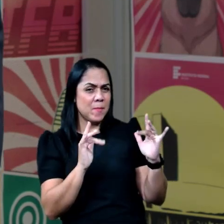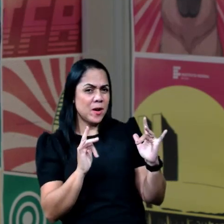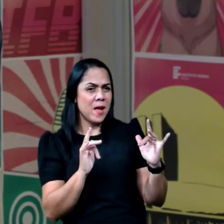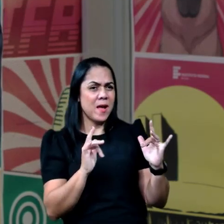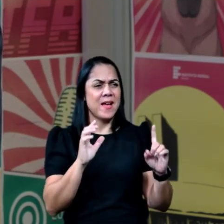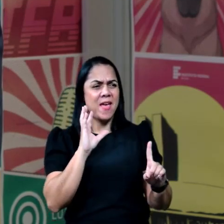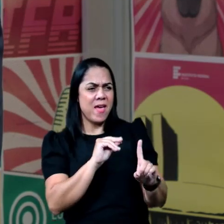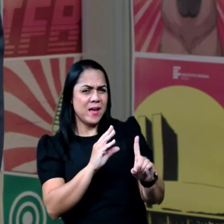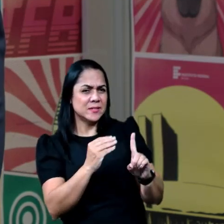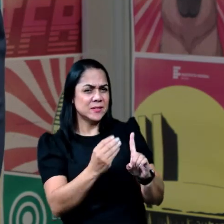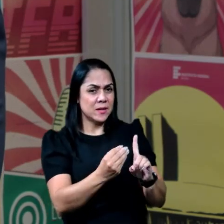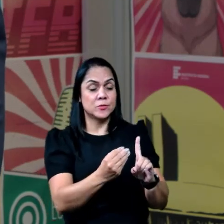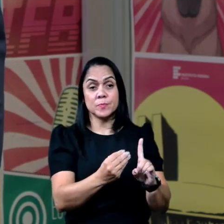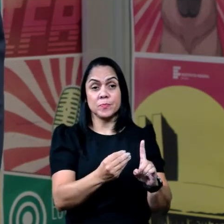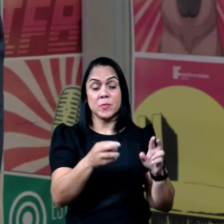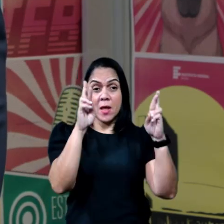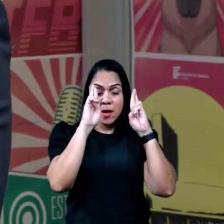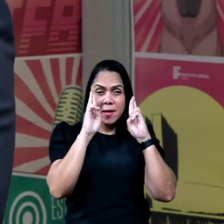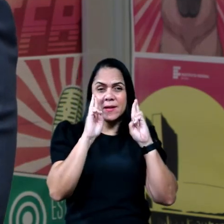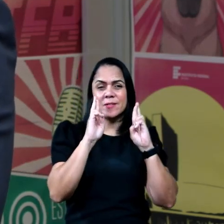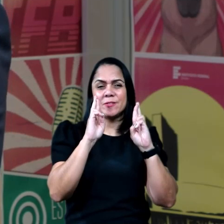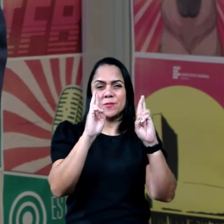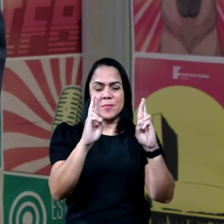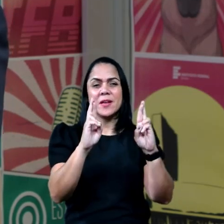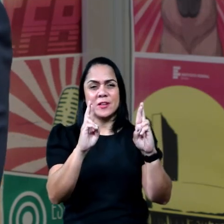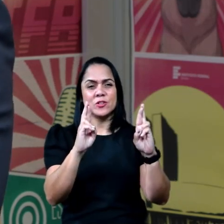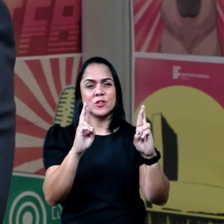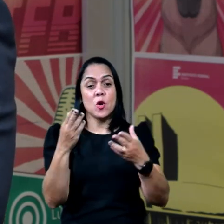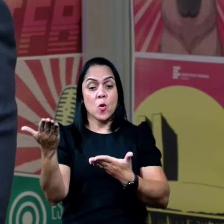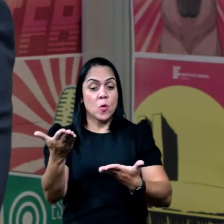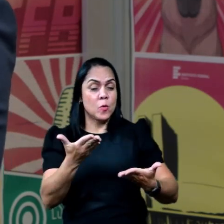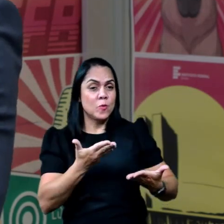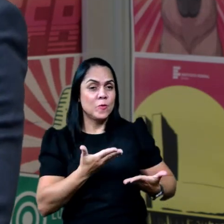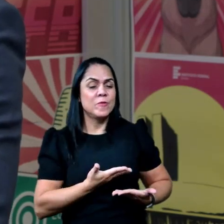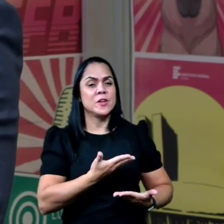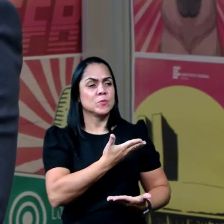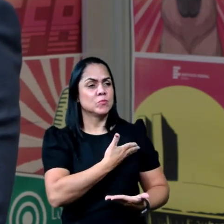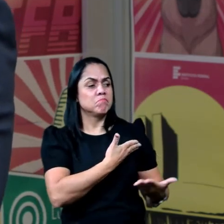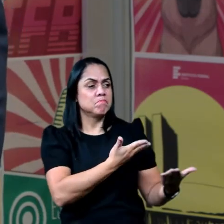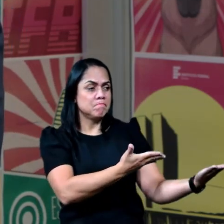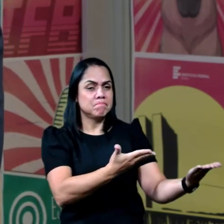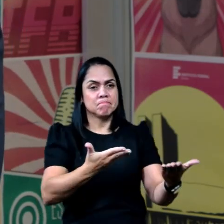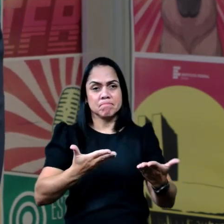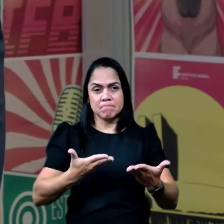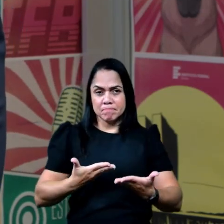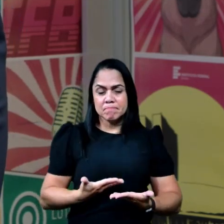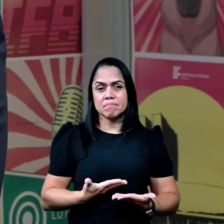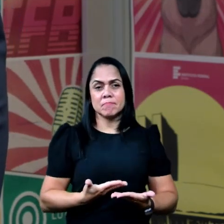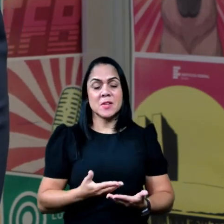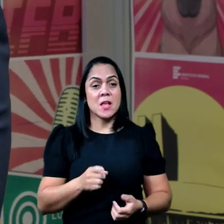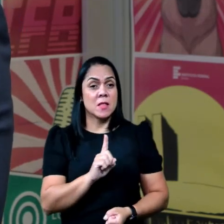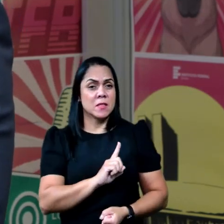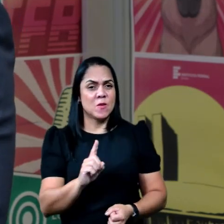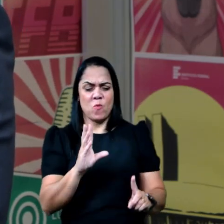É, respeito, com respeito, um convite para uma colega, para um colega, isso não é considerado